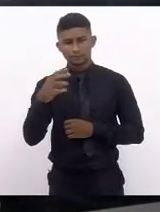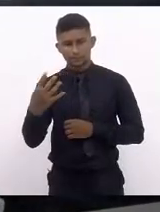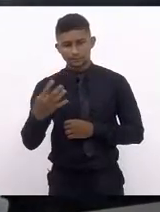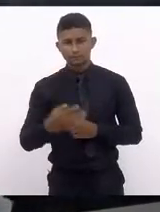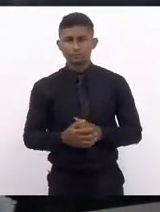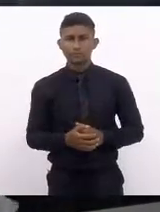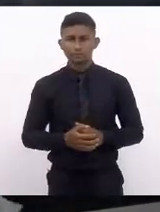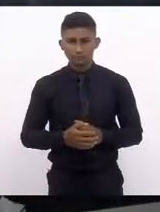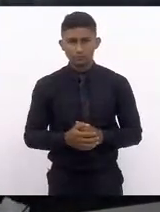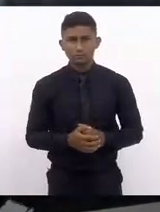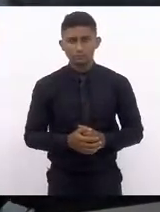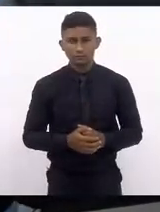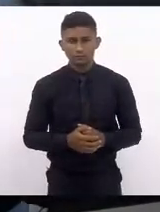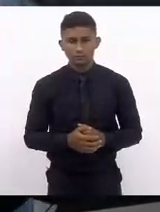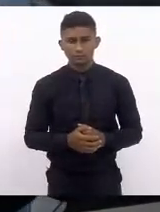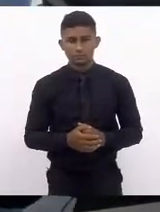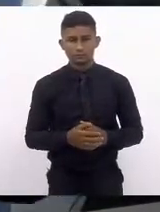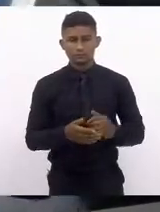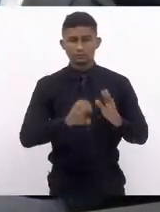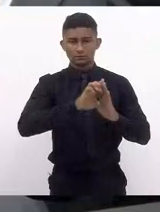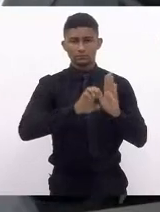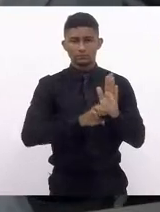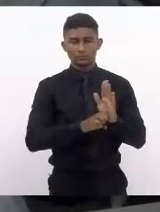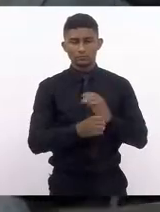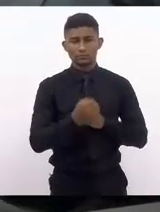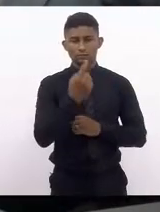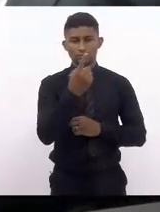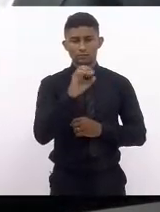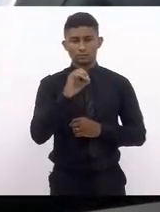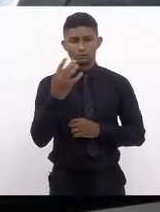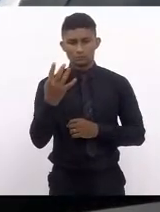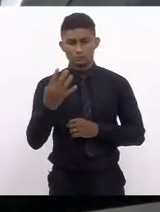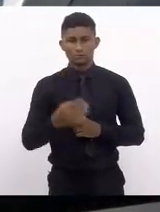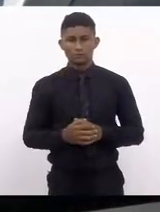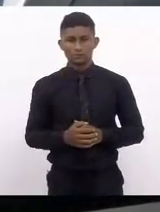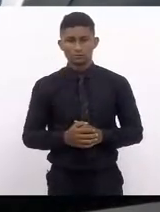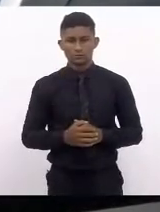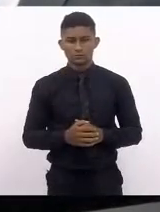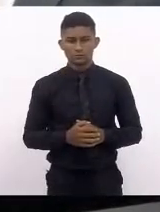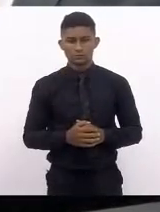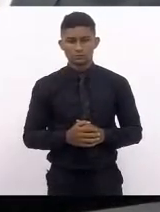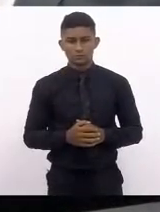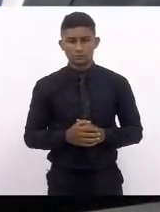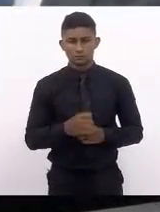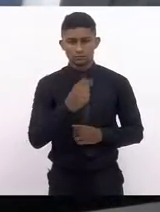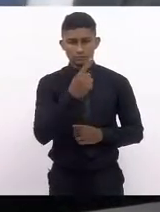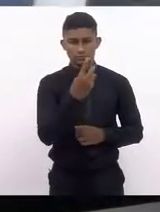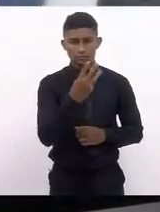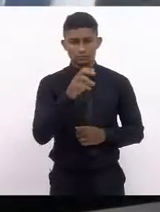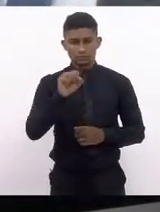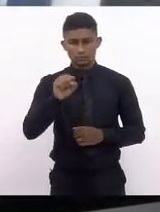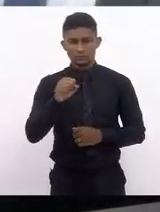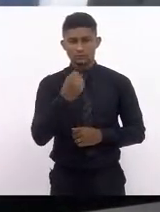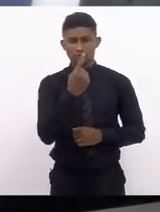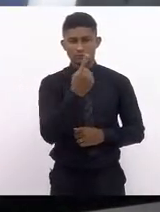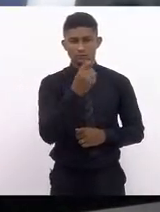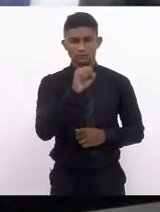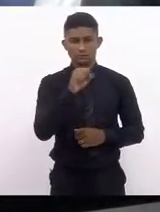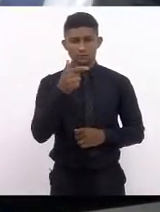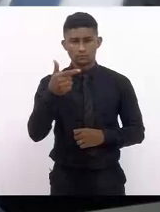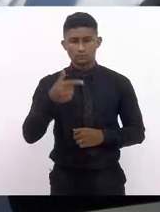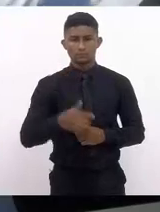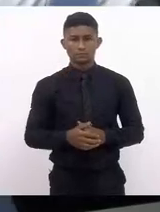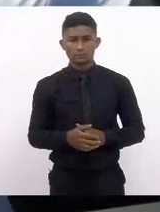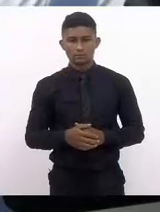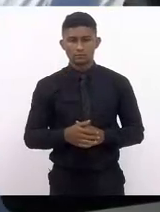favor a vão consumindo aglutinativas emenda 64 a 138 e 182